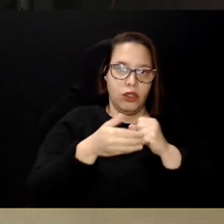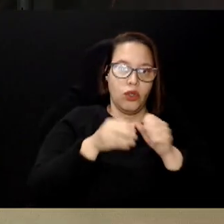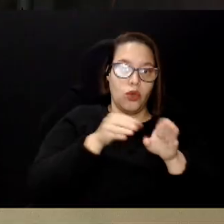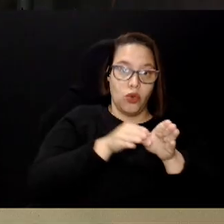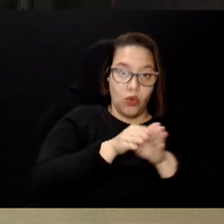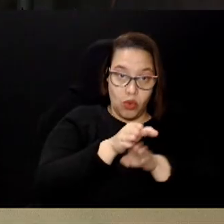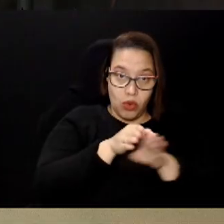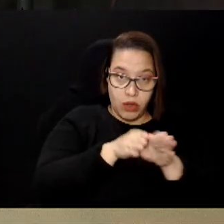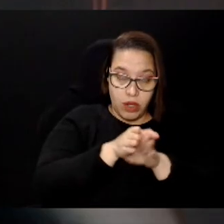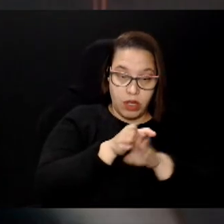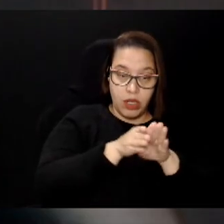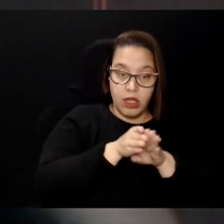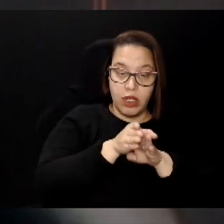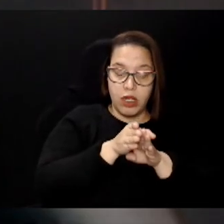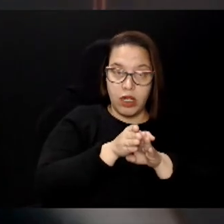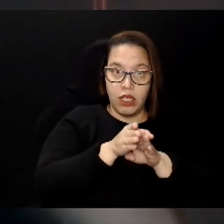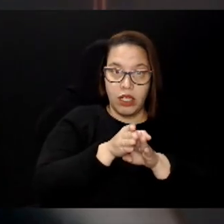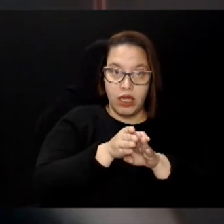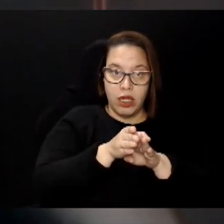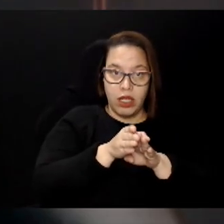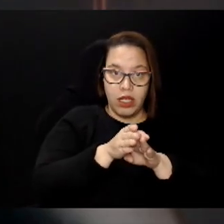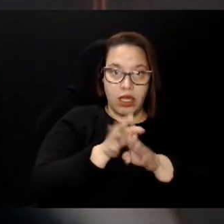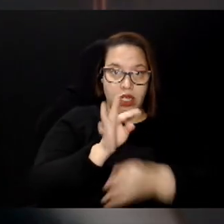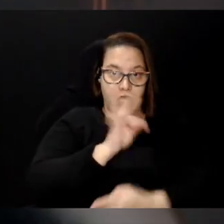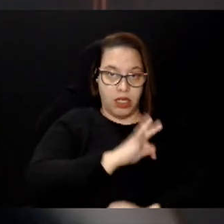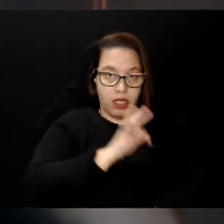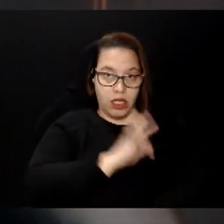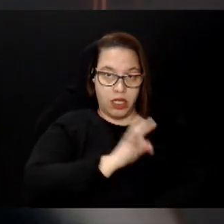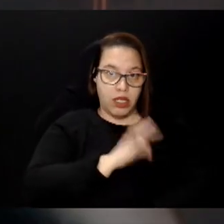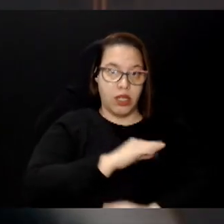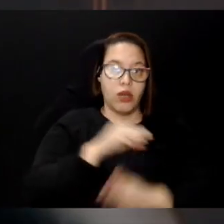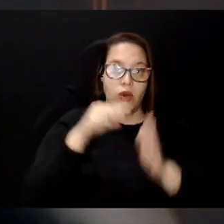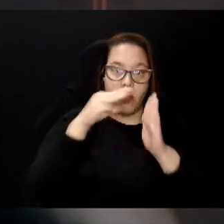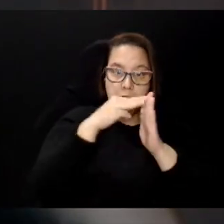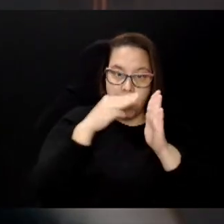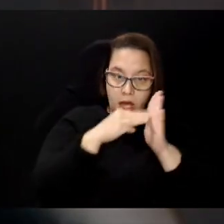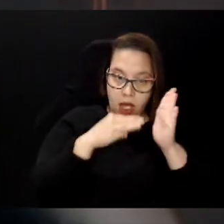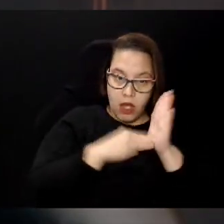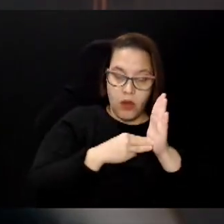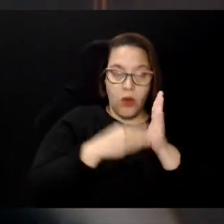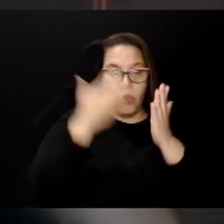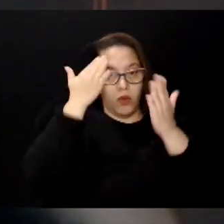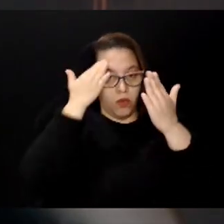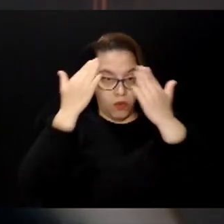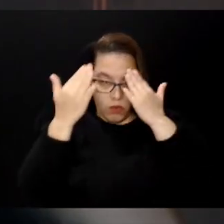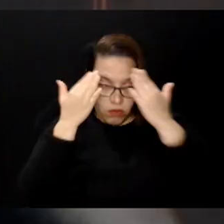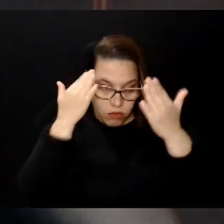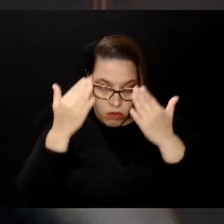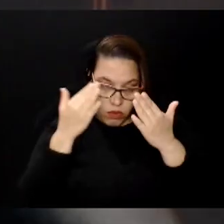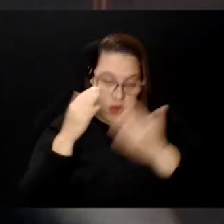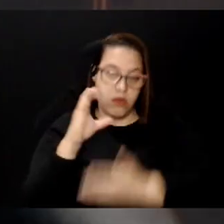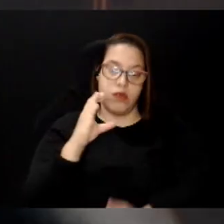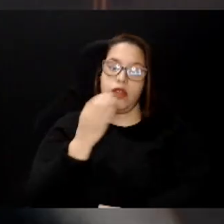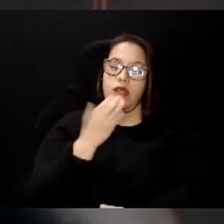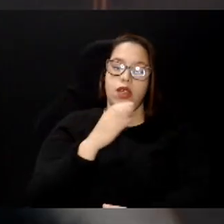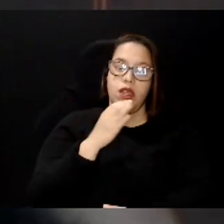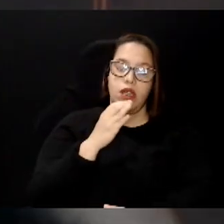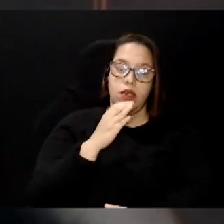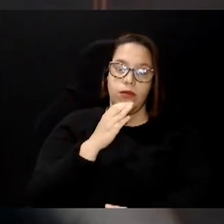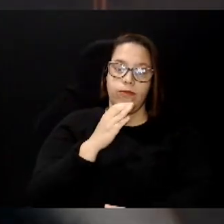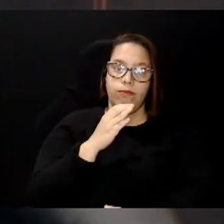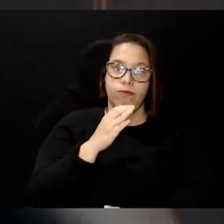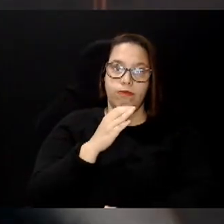baseado em técnica, em métodos psicológicos que são ciência. Então, assim, a